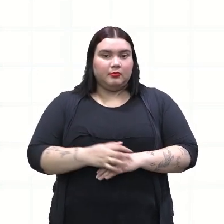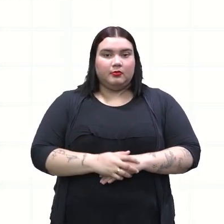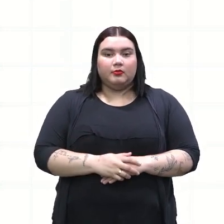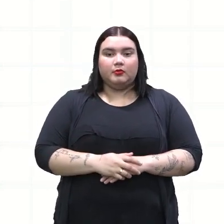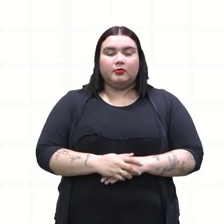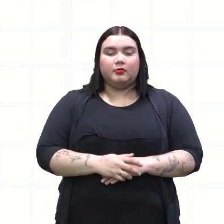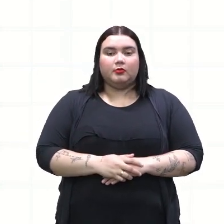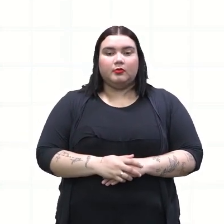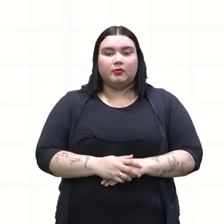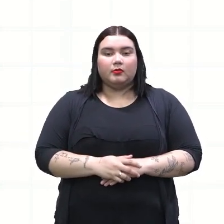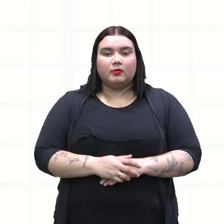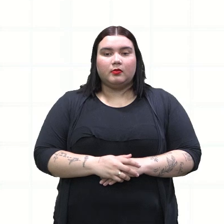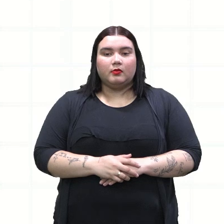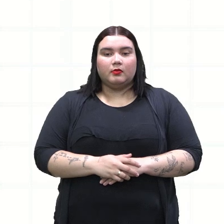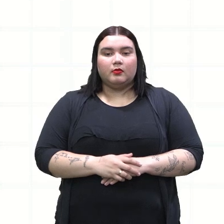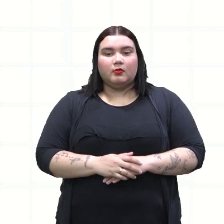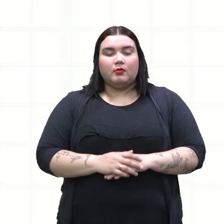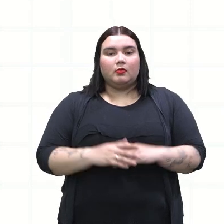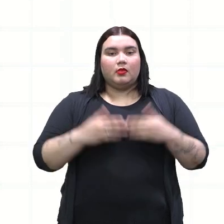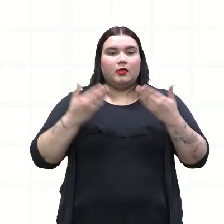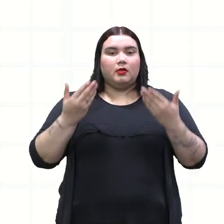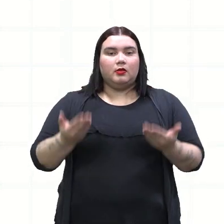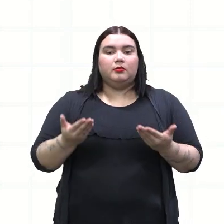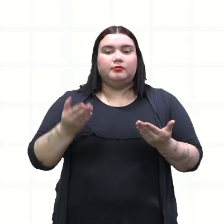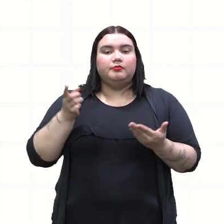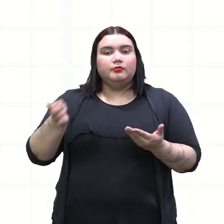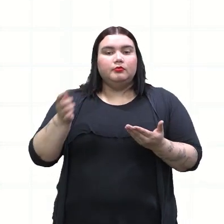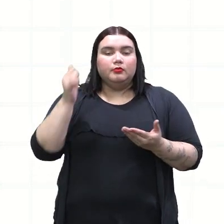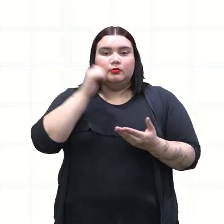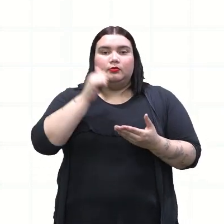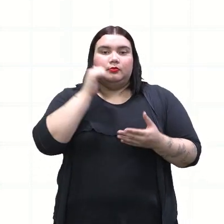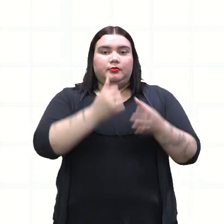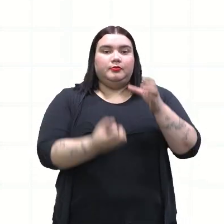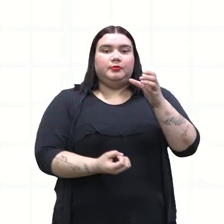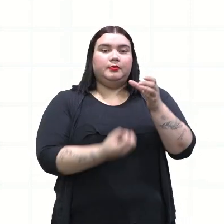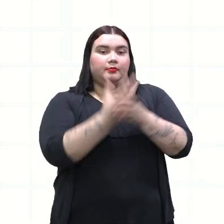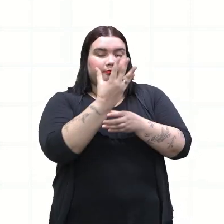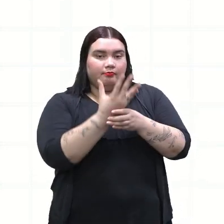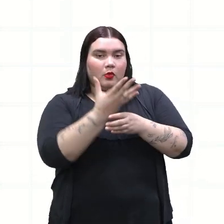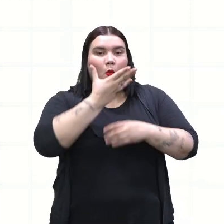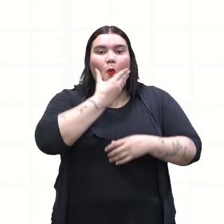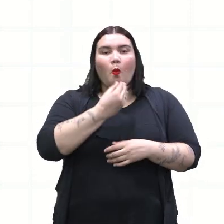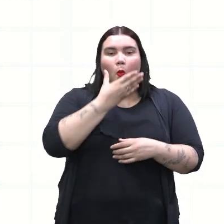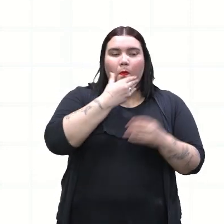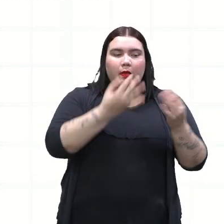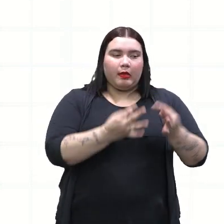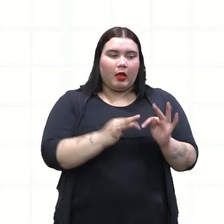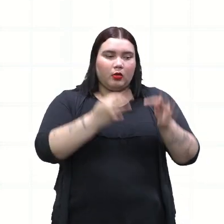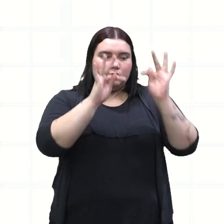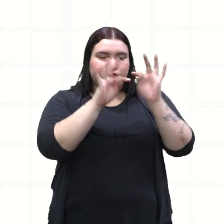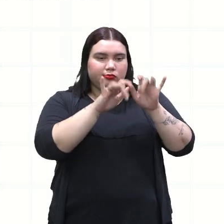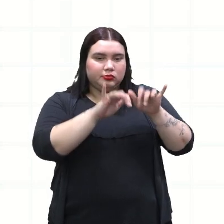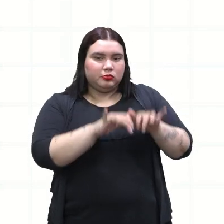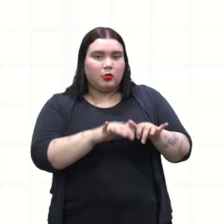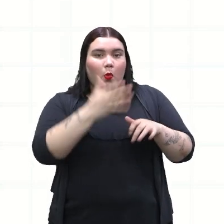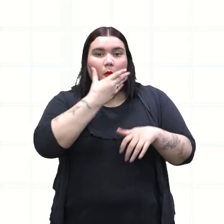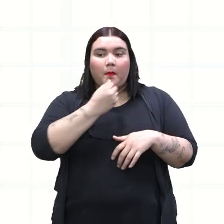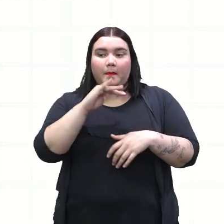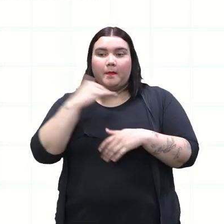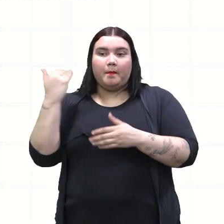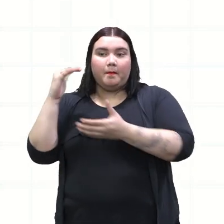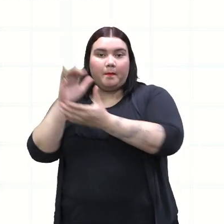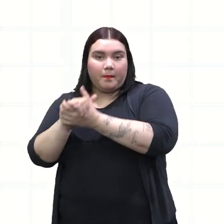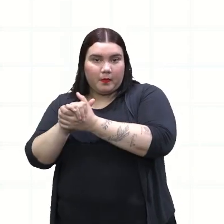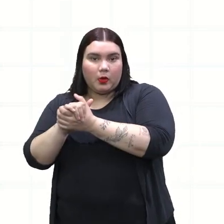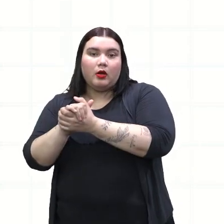mulher já se casou, ela criou um hologram do marido dela, né, que havia falecido. Então,